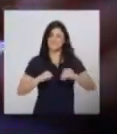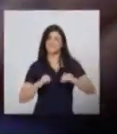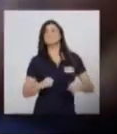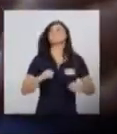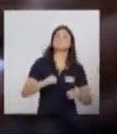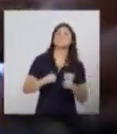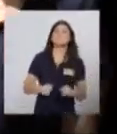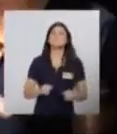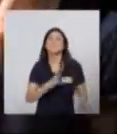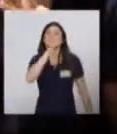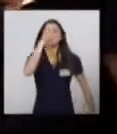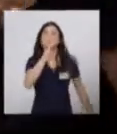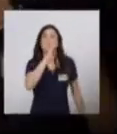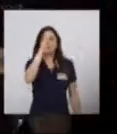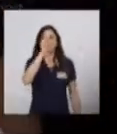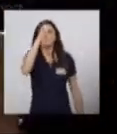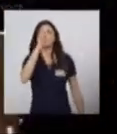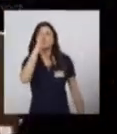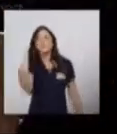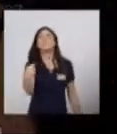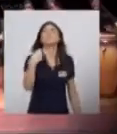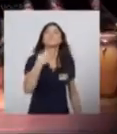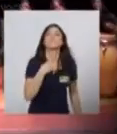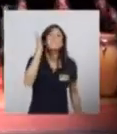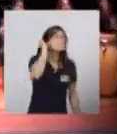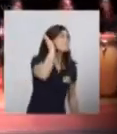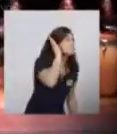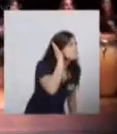Que absurdo